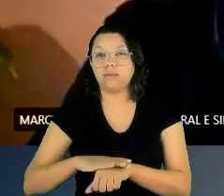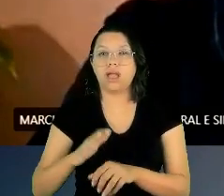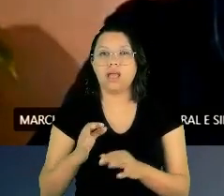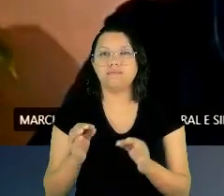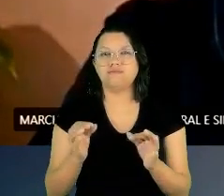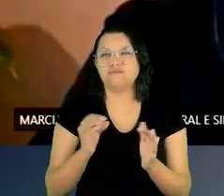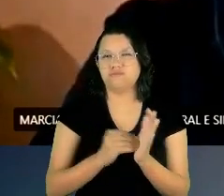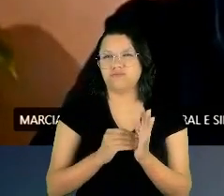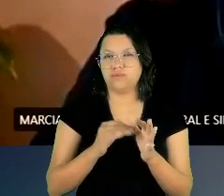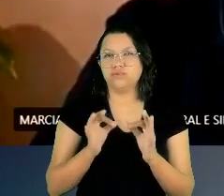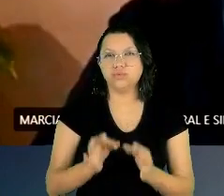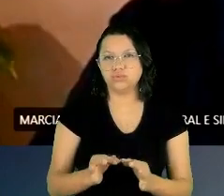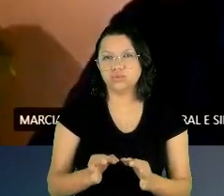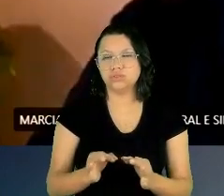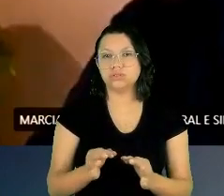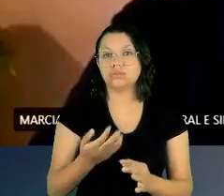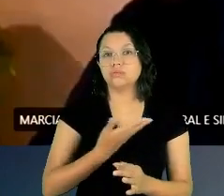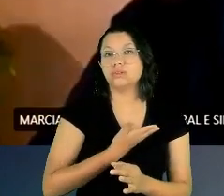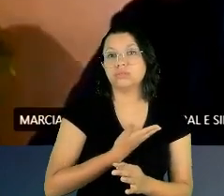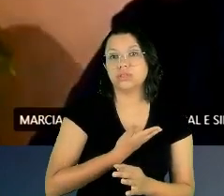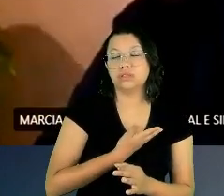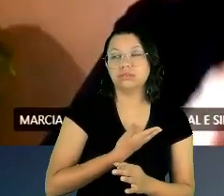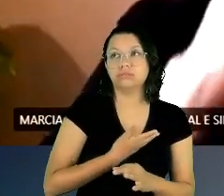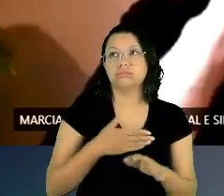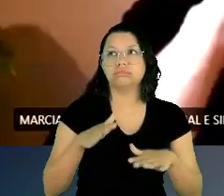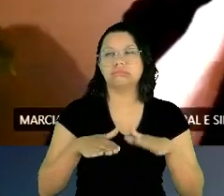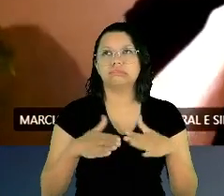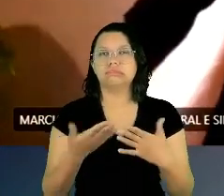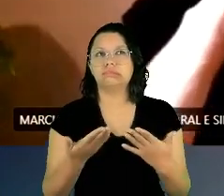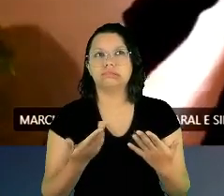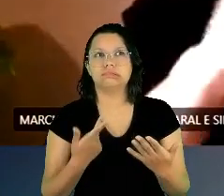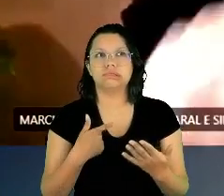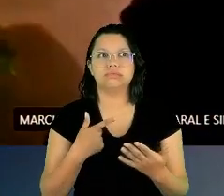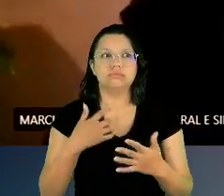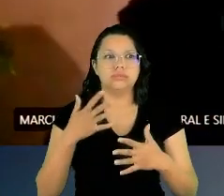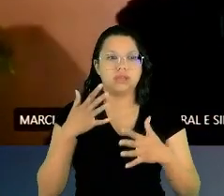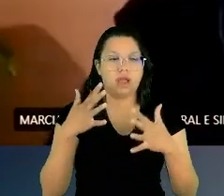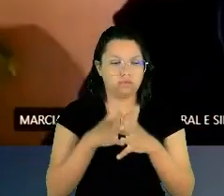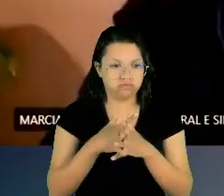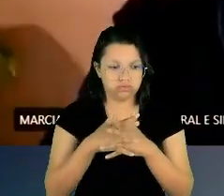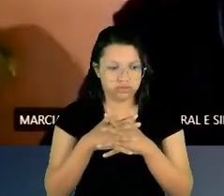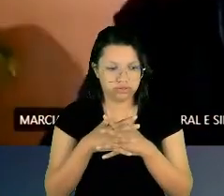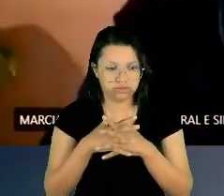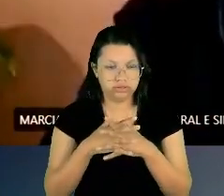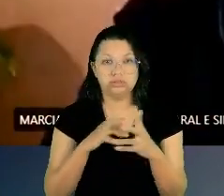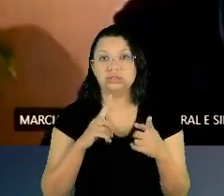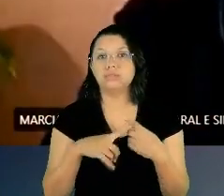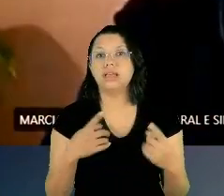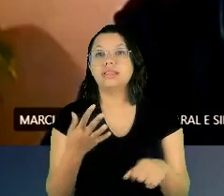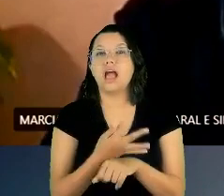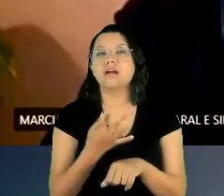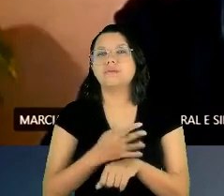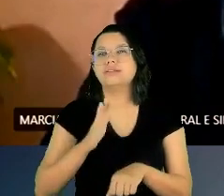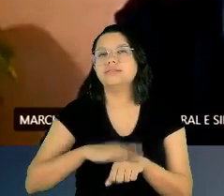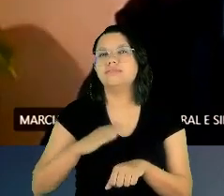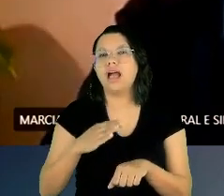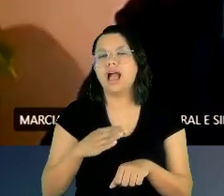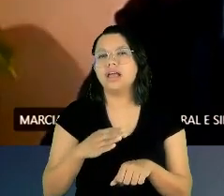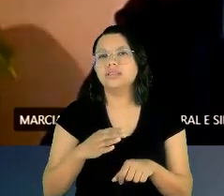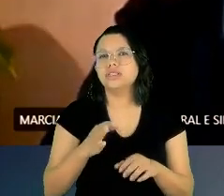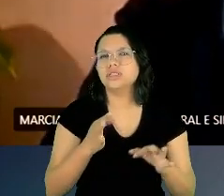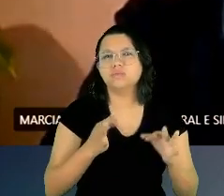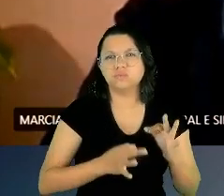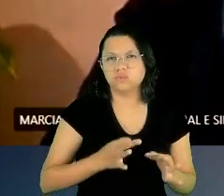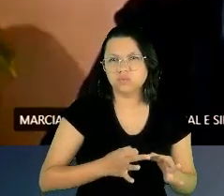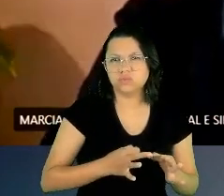mais injustiças com um amigo, né, talvez. Desculpa, me confundi, mas é isso, né? Tolerar mais